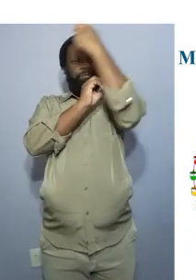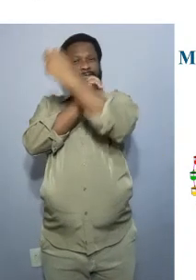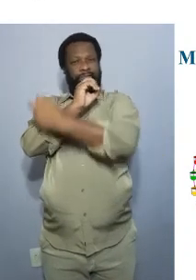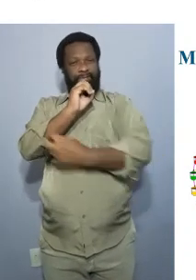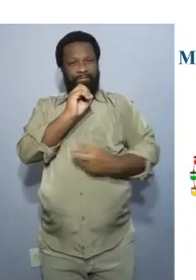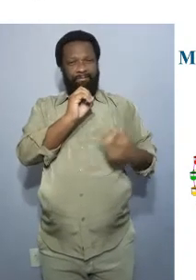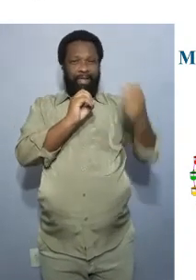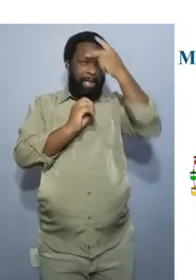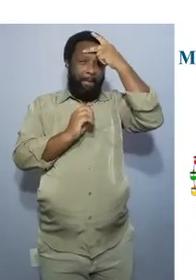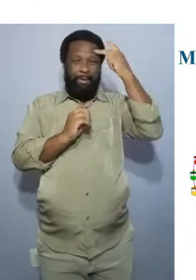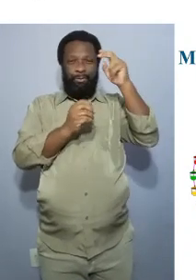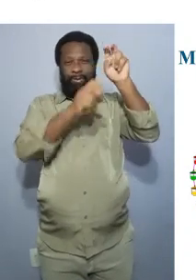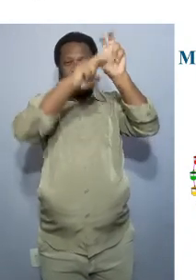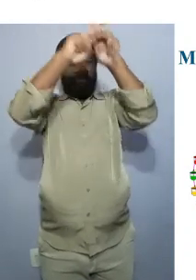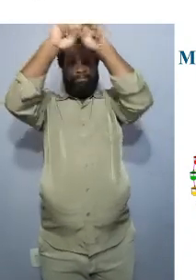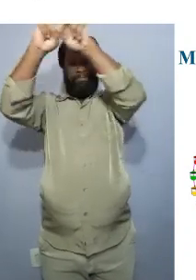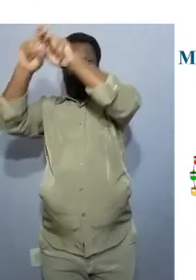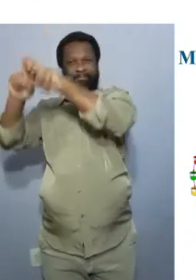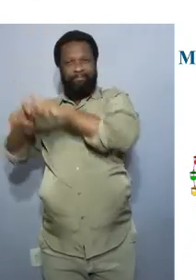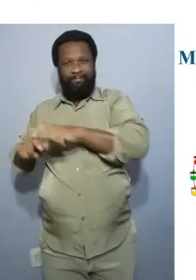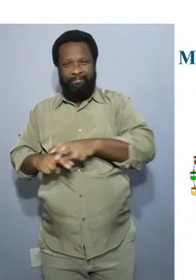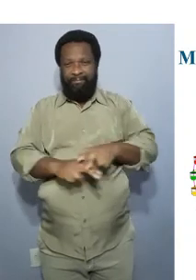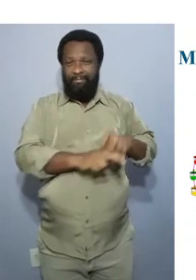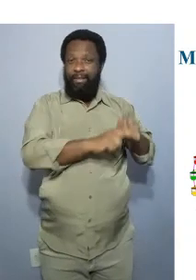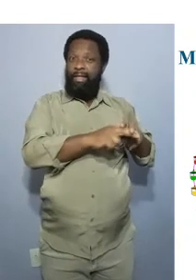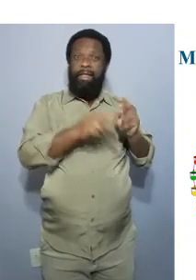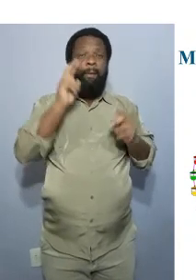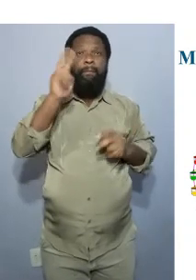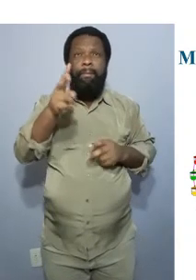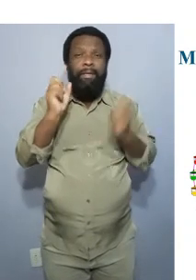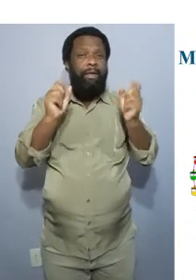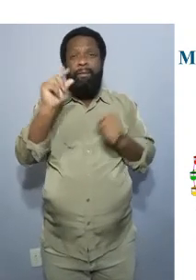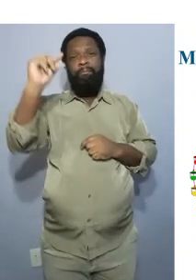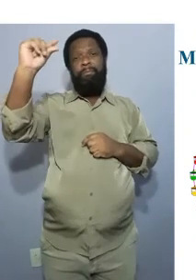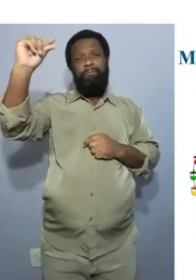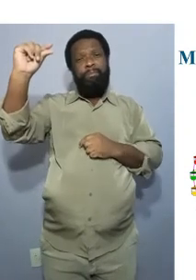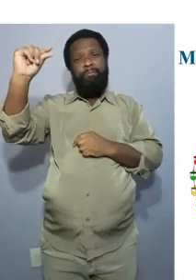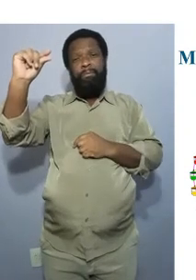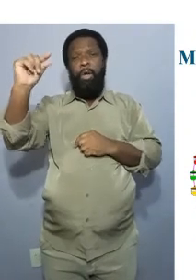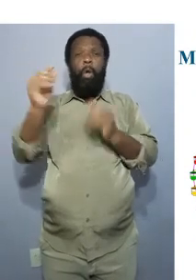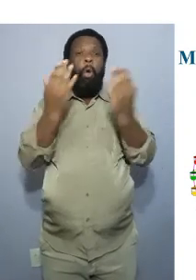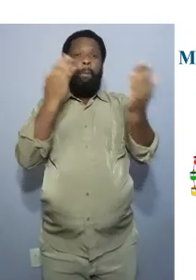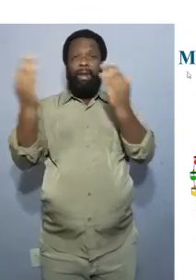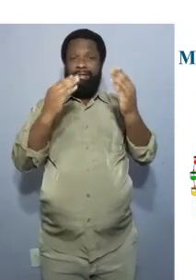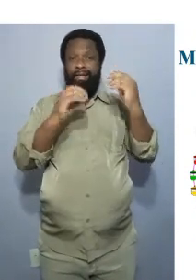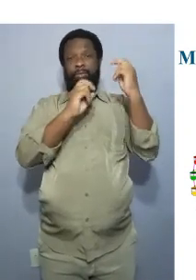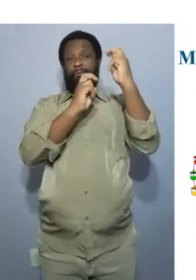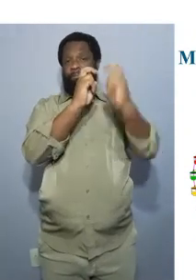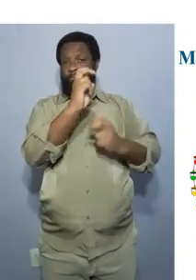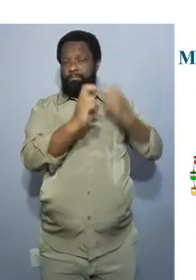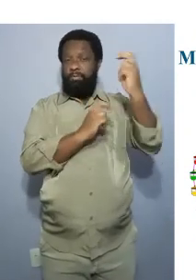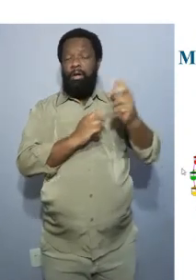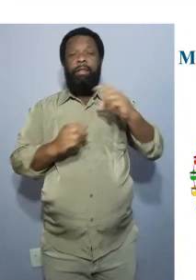pequenininhas, que é onde o ser humano tá, né? Às vezes mais de um, dois ou até quatro, você percebe que ele é minúsculo em relação à roda gigante. Então, você